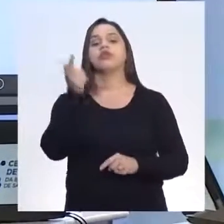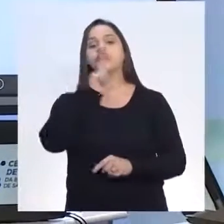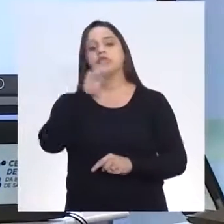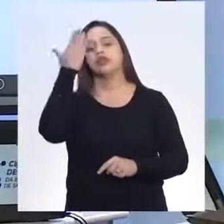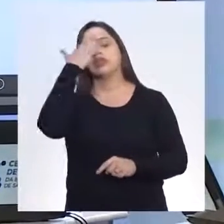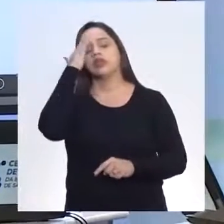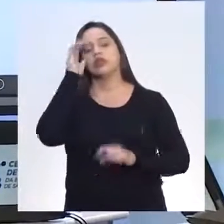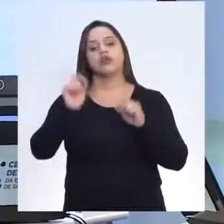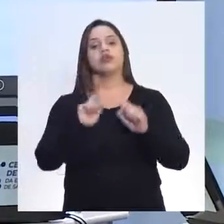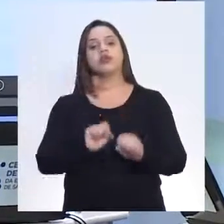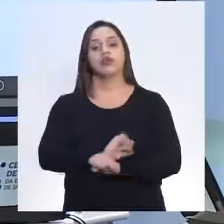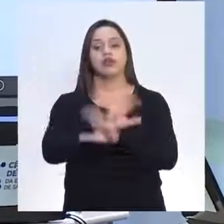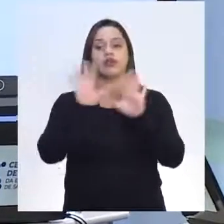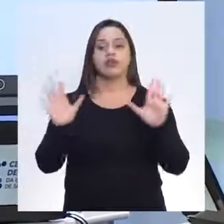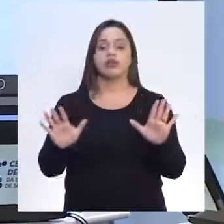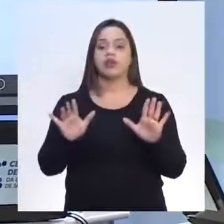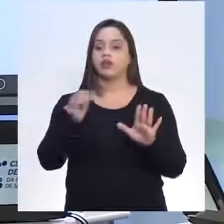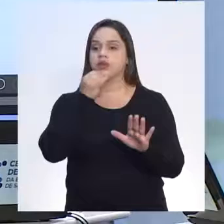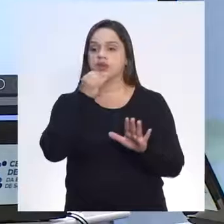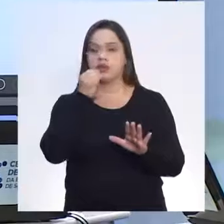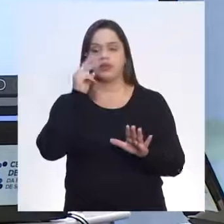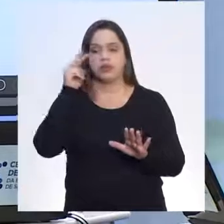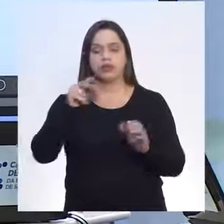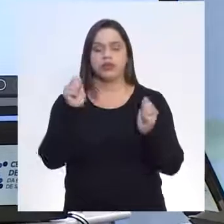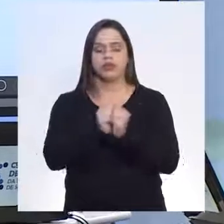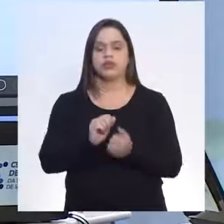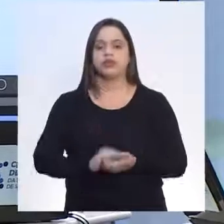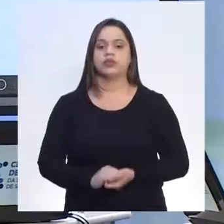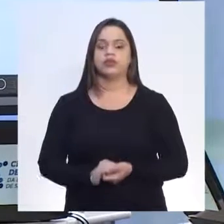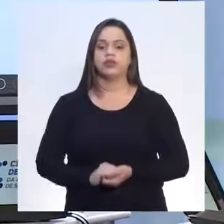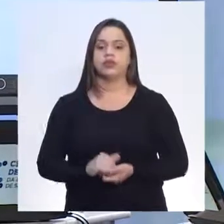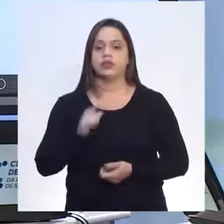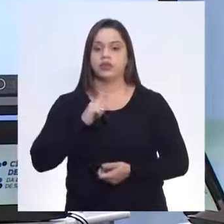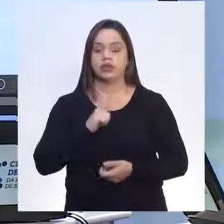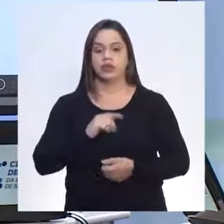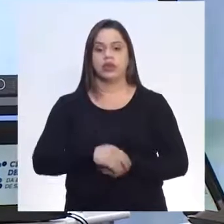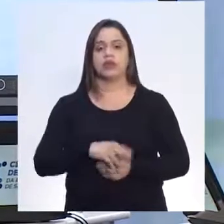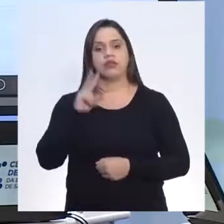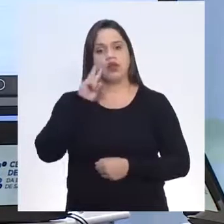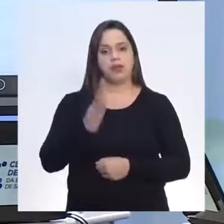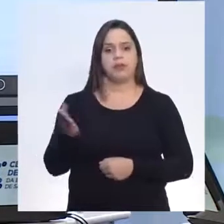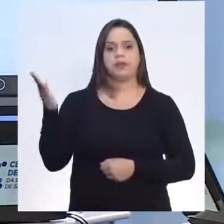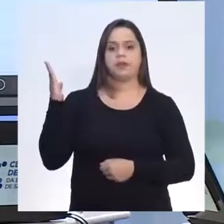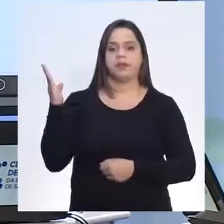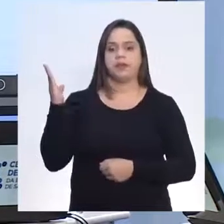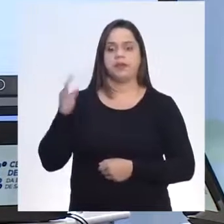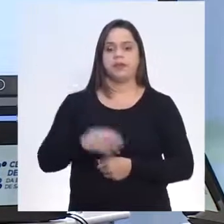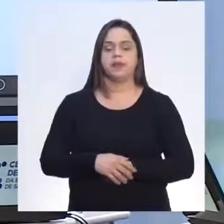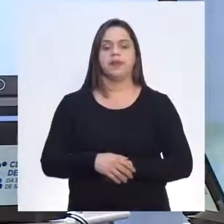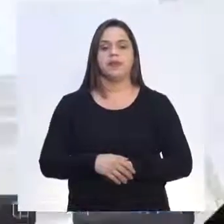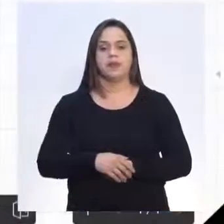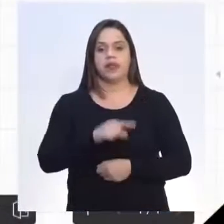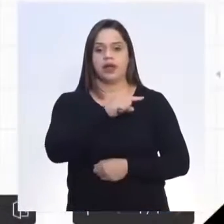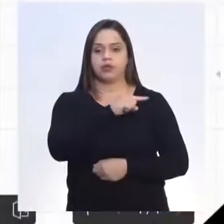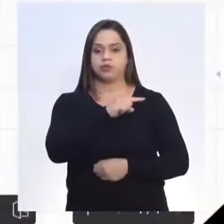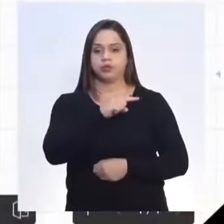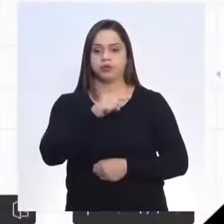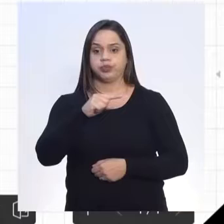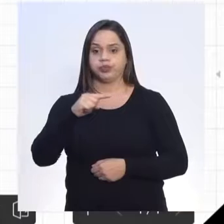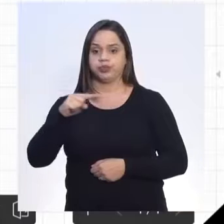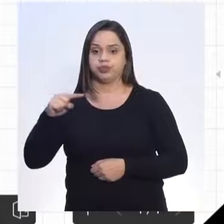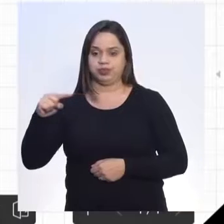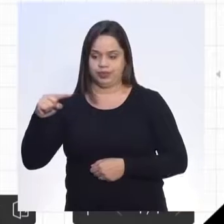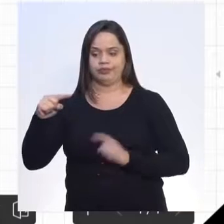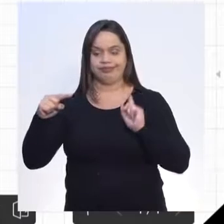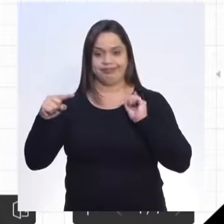entender, descrever esse modelo. Então, olha comigo. Então, eu tenho lá, tem uma reta, tá, Osmar? Ó. Tem uma reta.